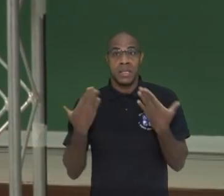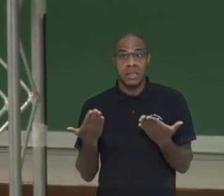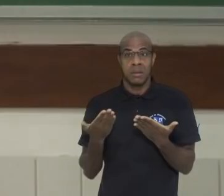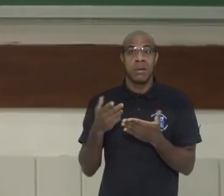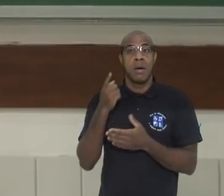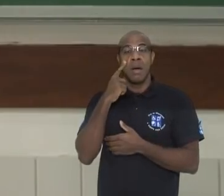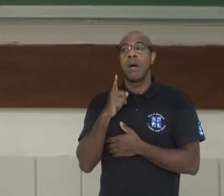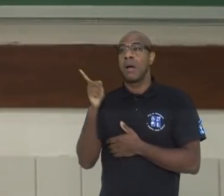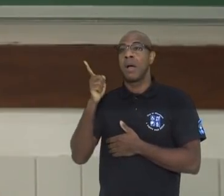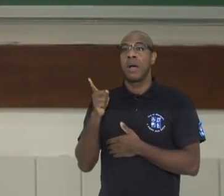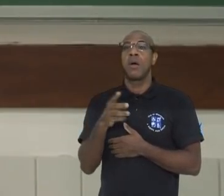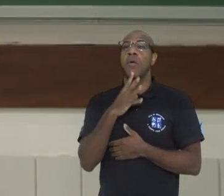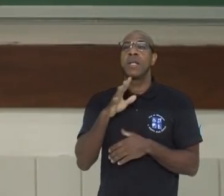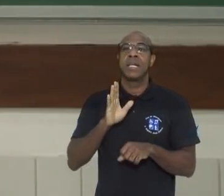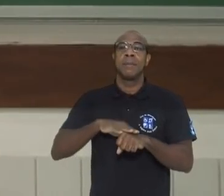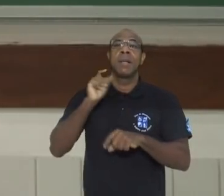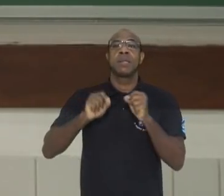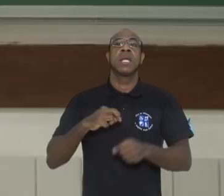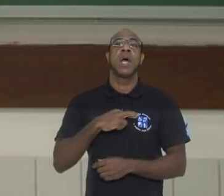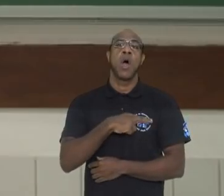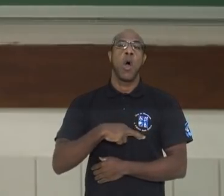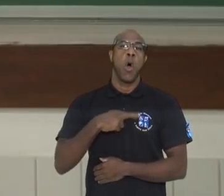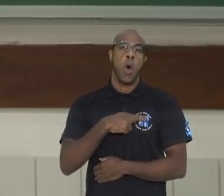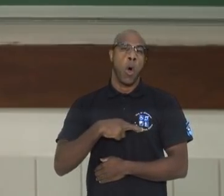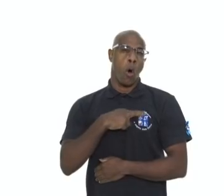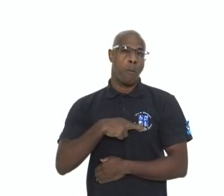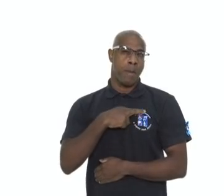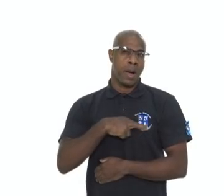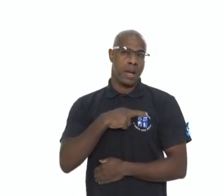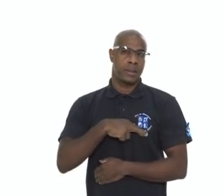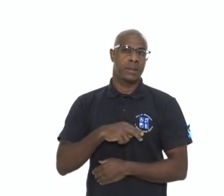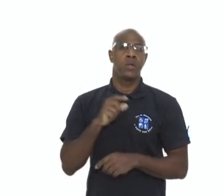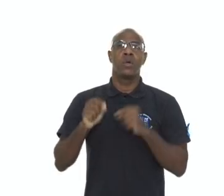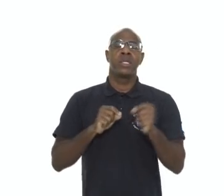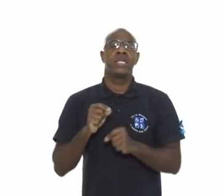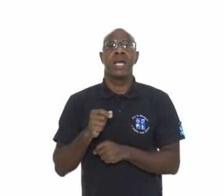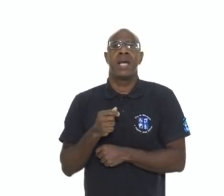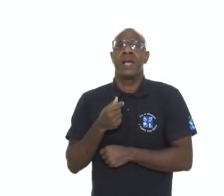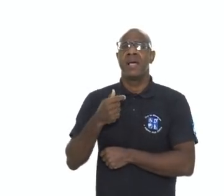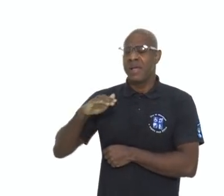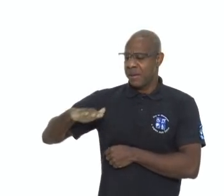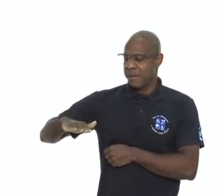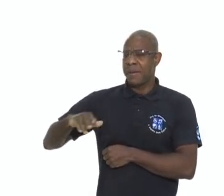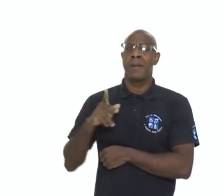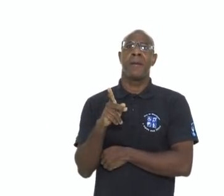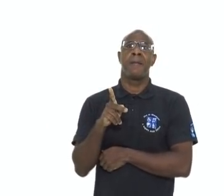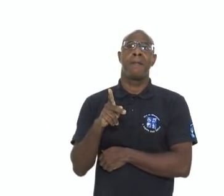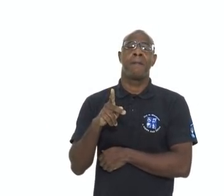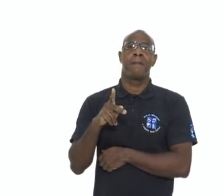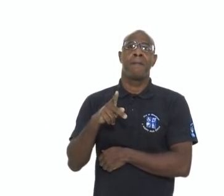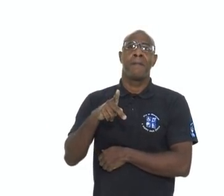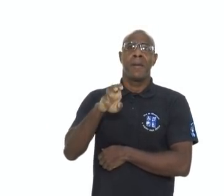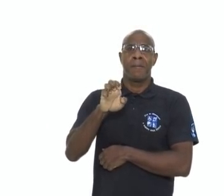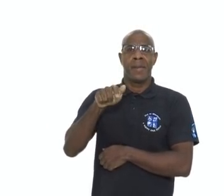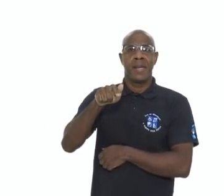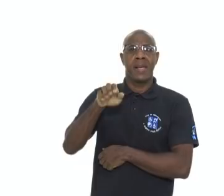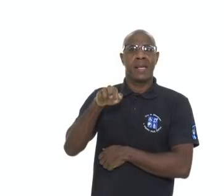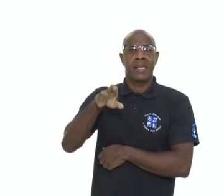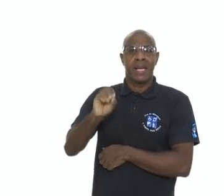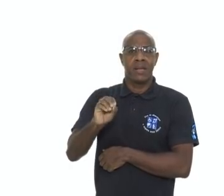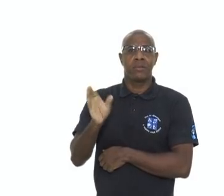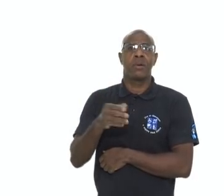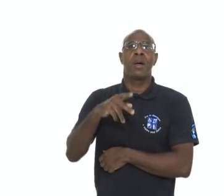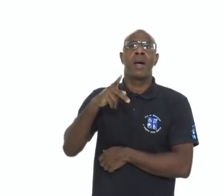sobre um romance, que é O Pequeno Príncipe, do Saint-Exupéry, aliás, do